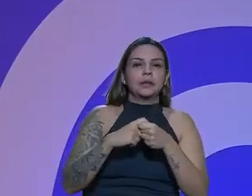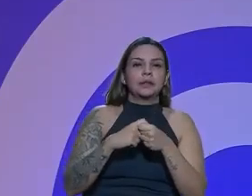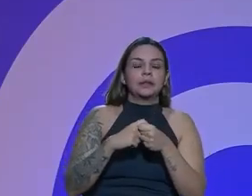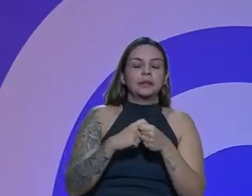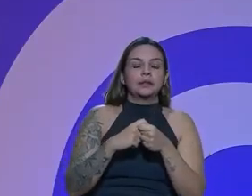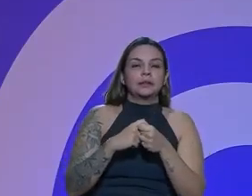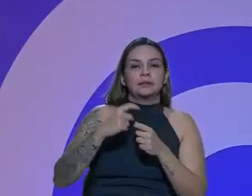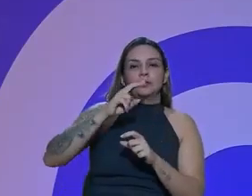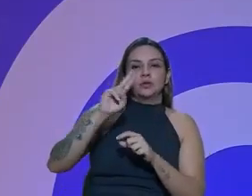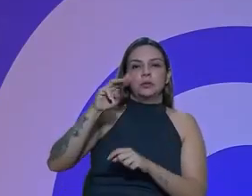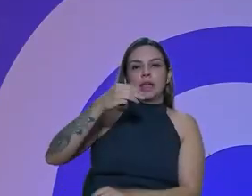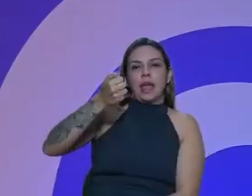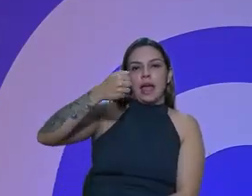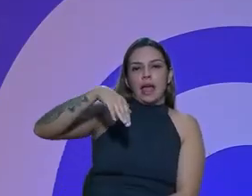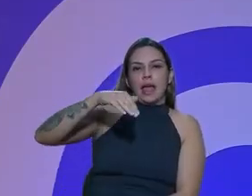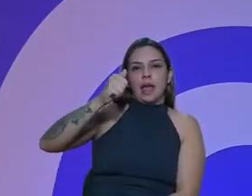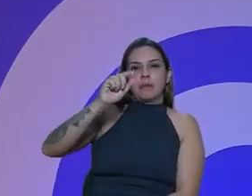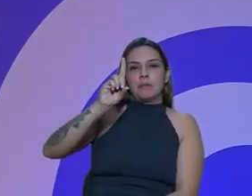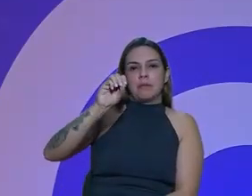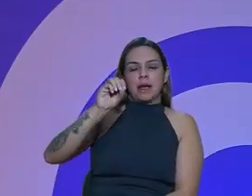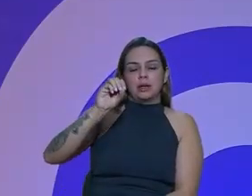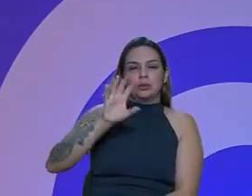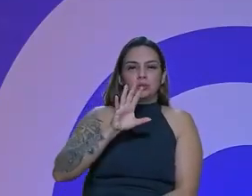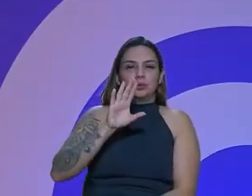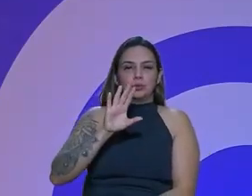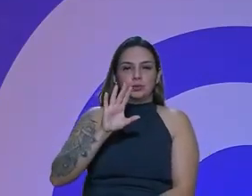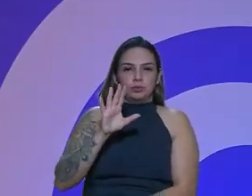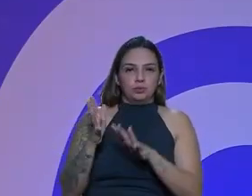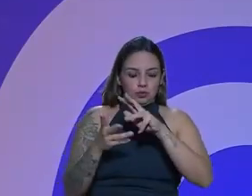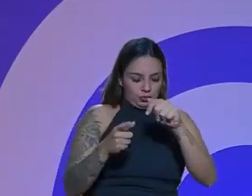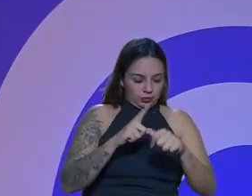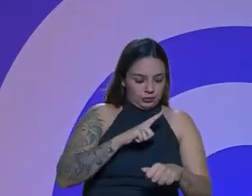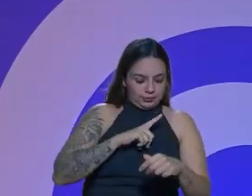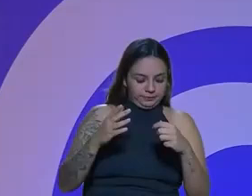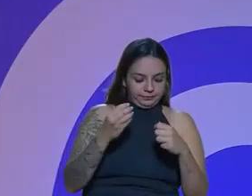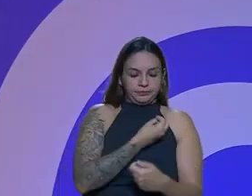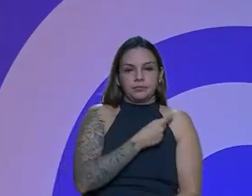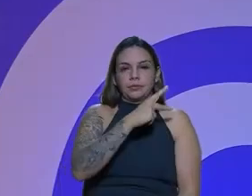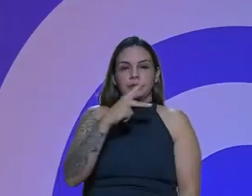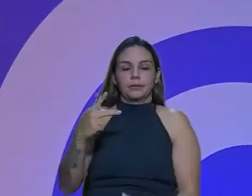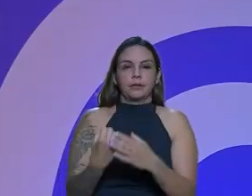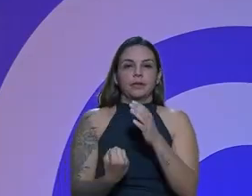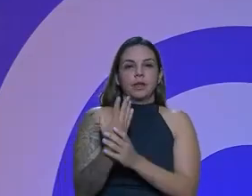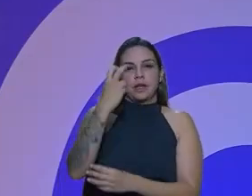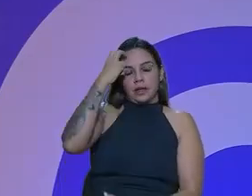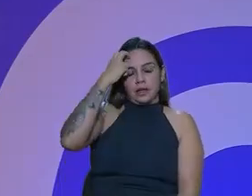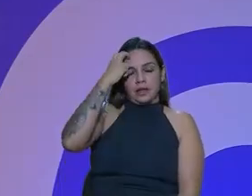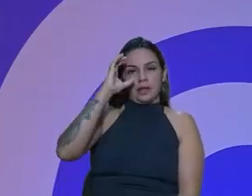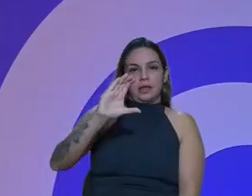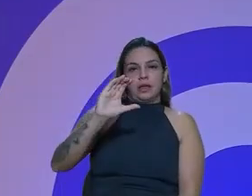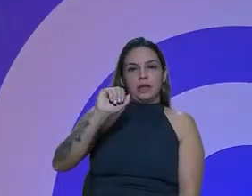mídia do Amado Mundo. Registramos a presença de Madalena Guiar, presidente da Fundação Cultural